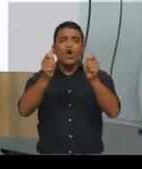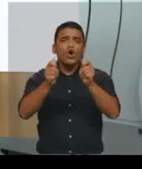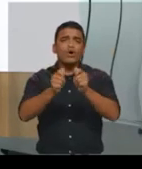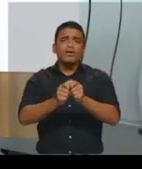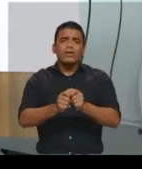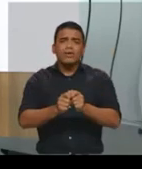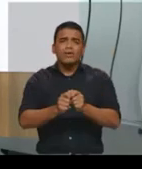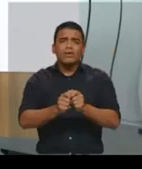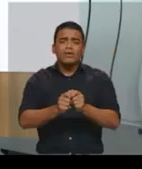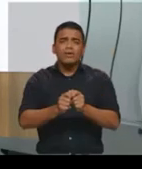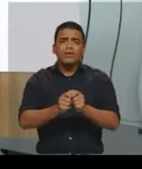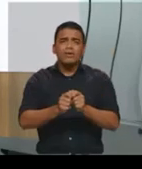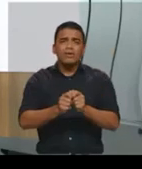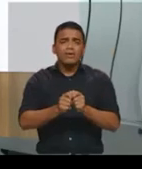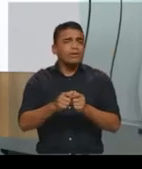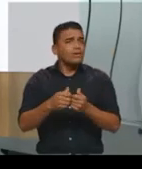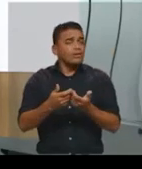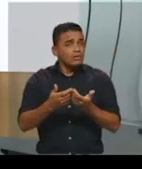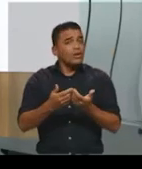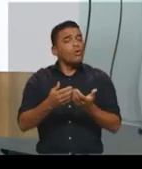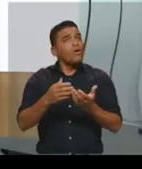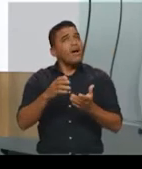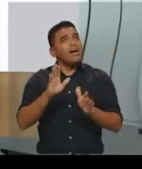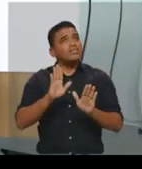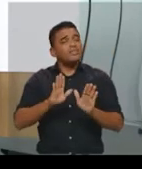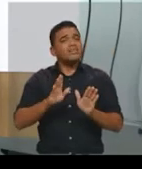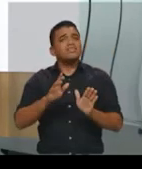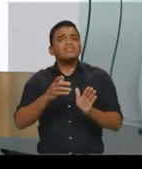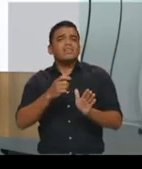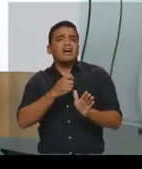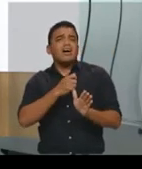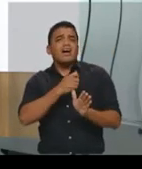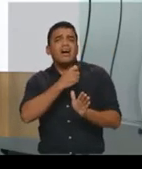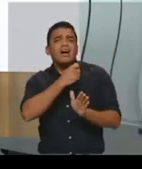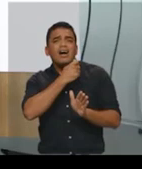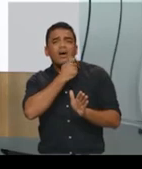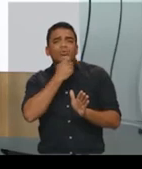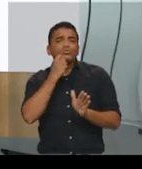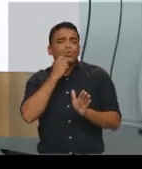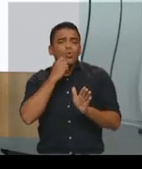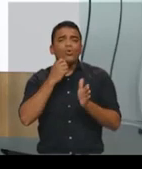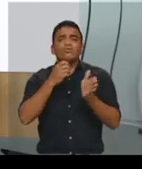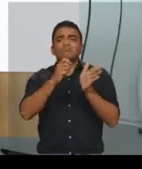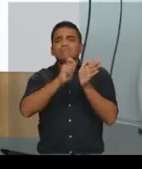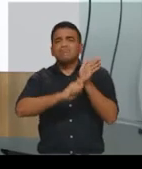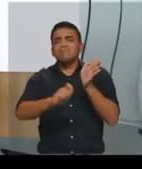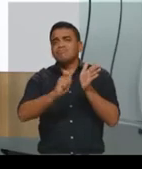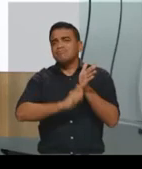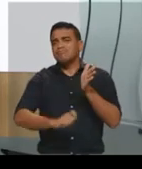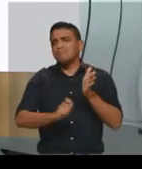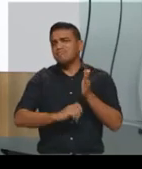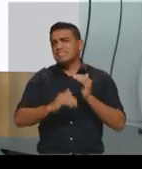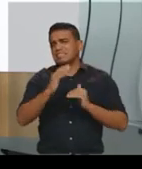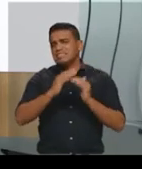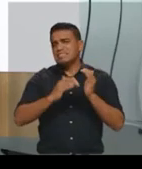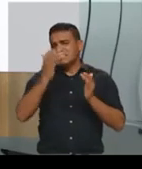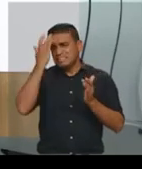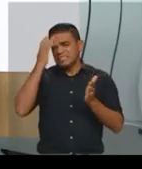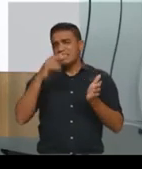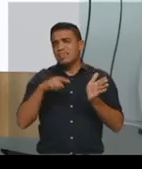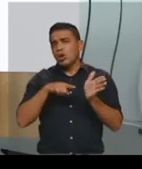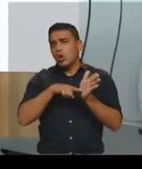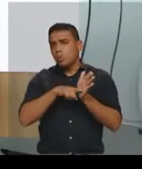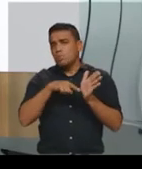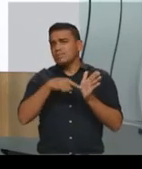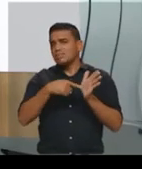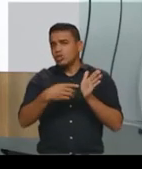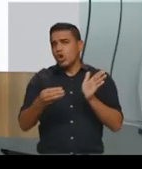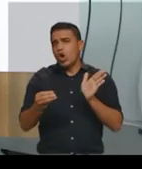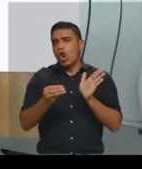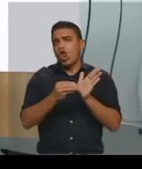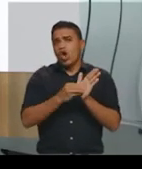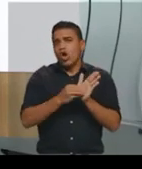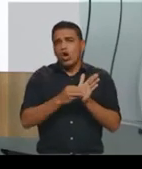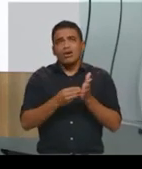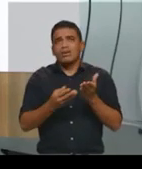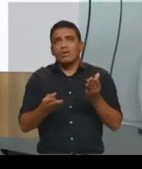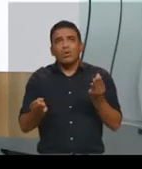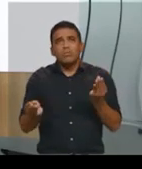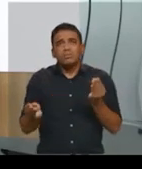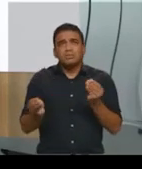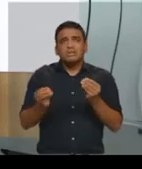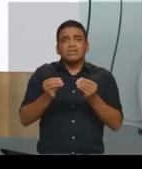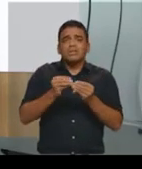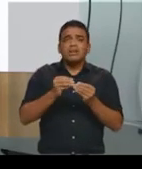de classificar essas reações e subdividi-las em algumas categorias, de acordo com as formações de produto e de